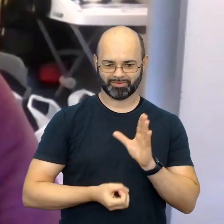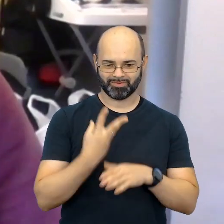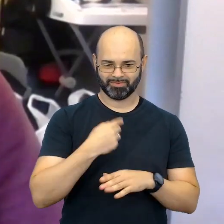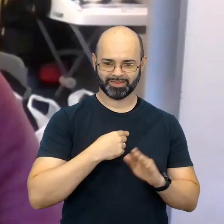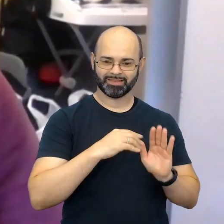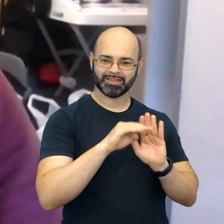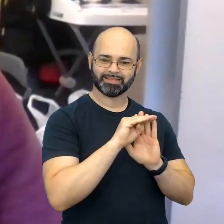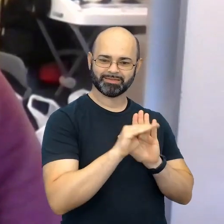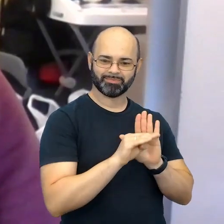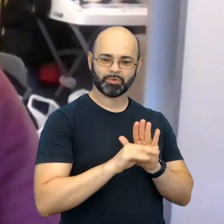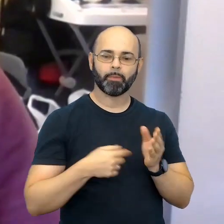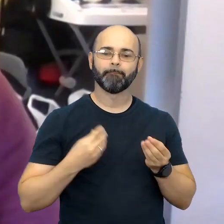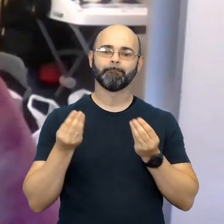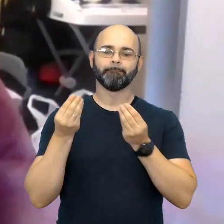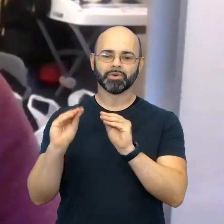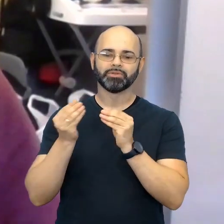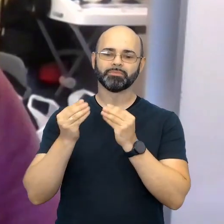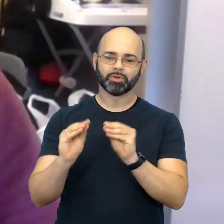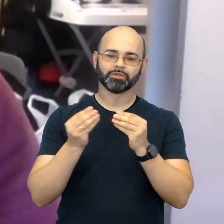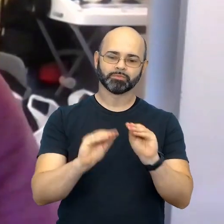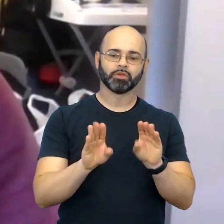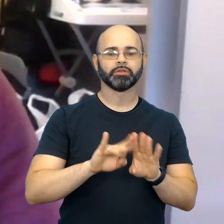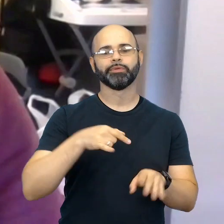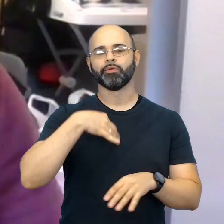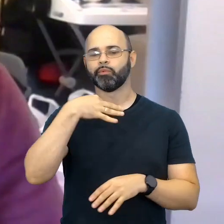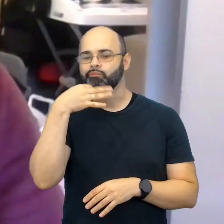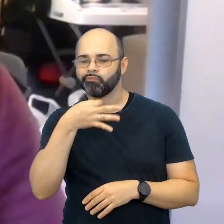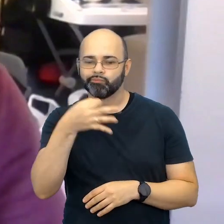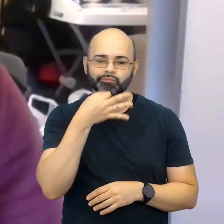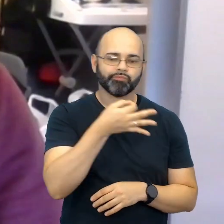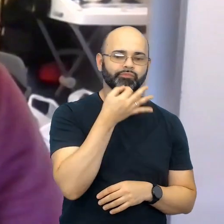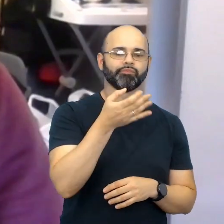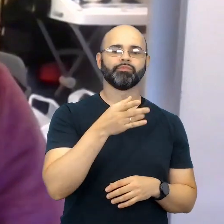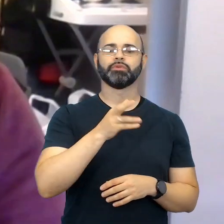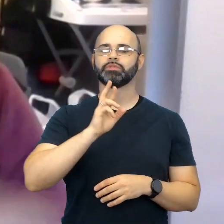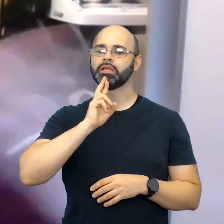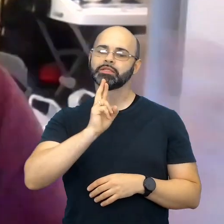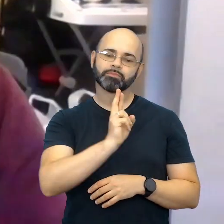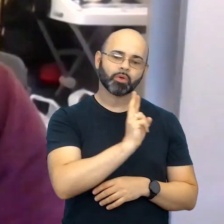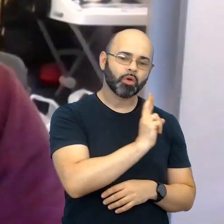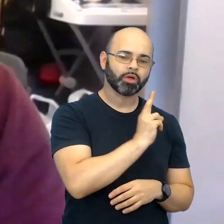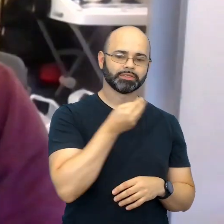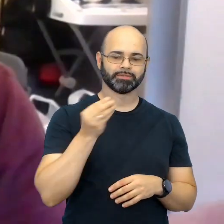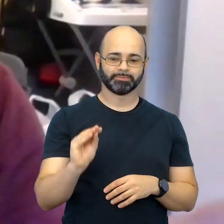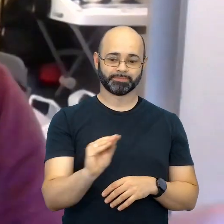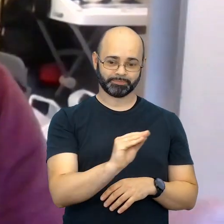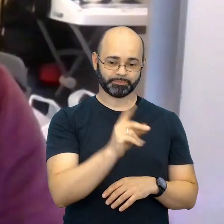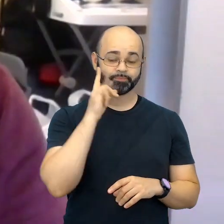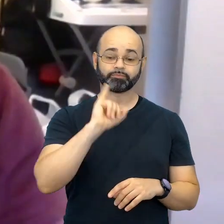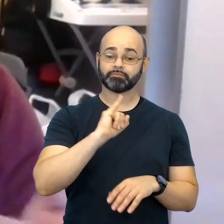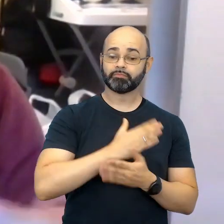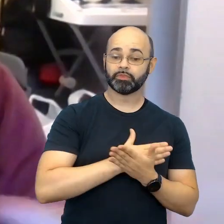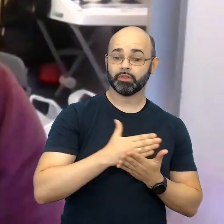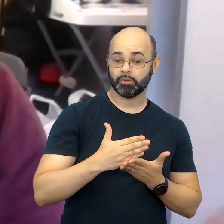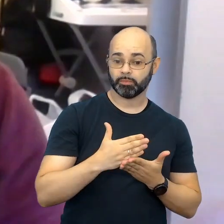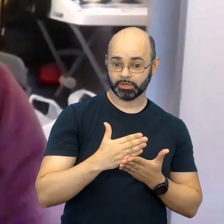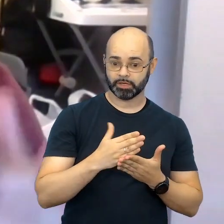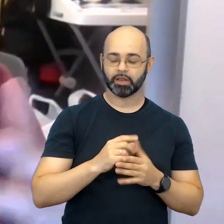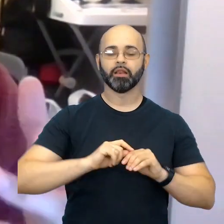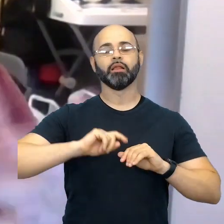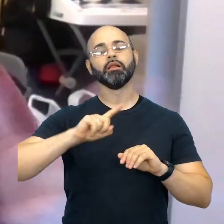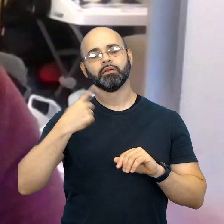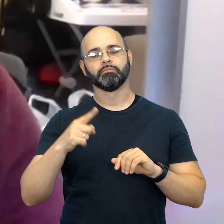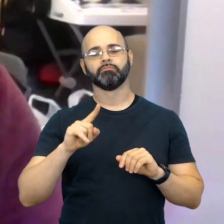e como meus comentários e as minhas respostas vão vir a partir disso. E aí, pensar numa introdução e num fechamento que